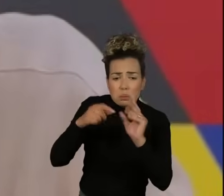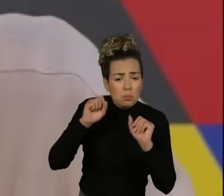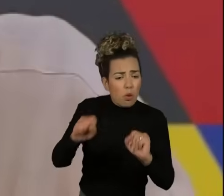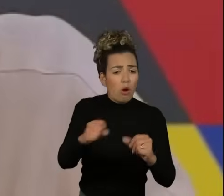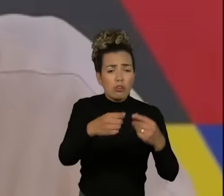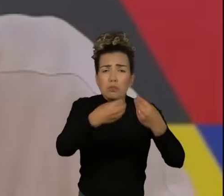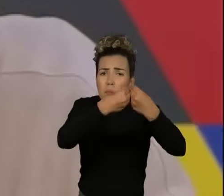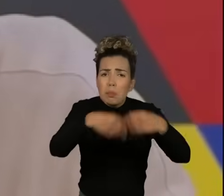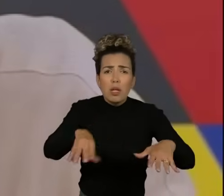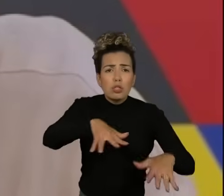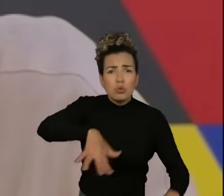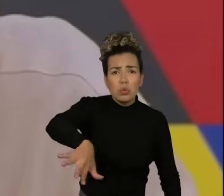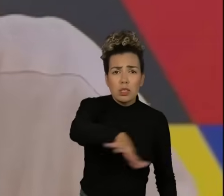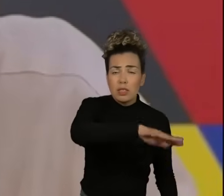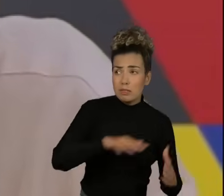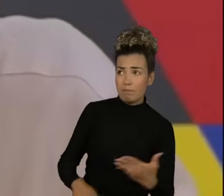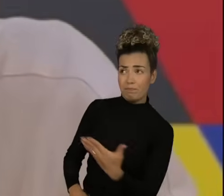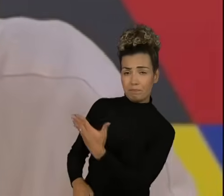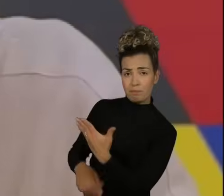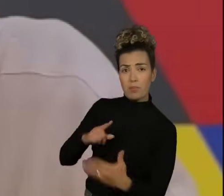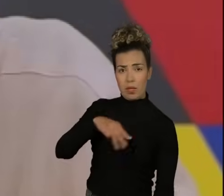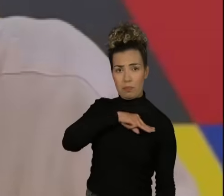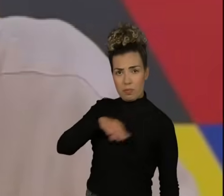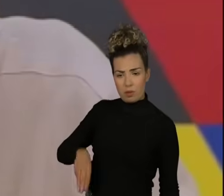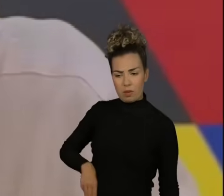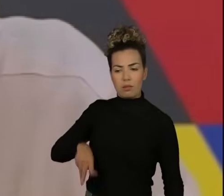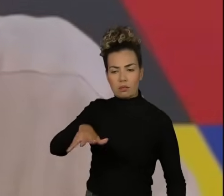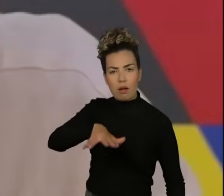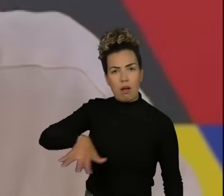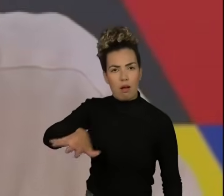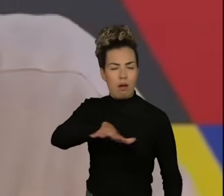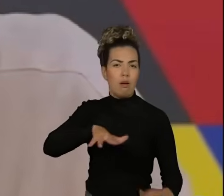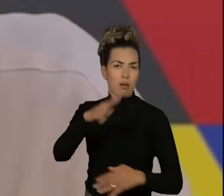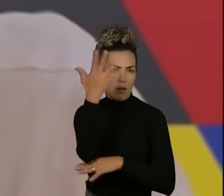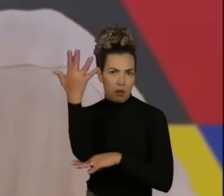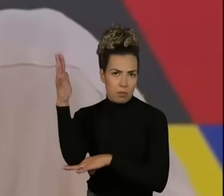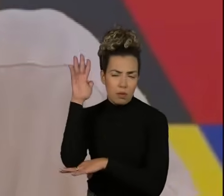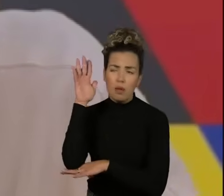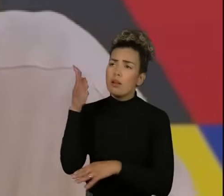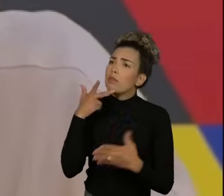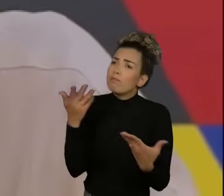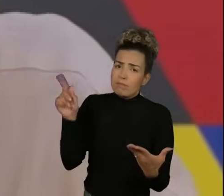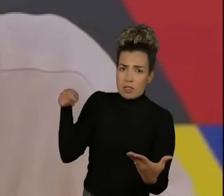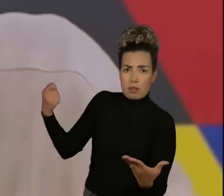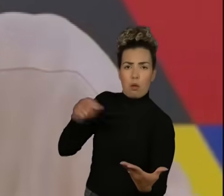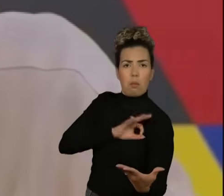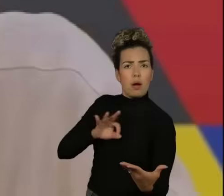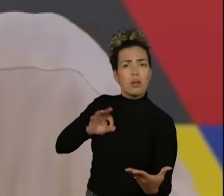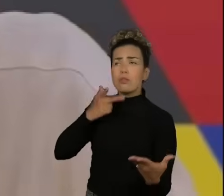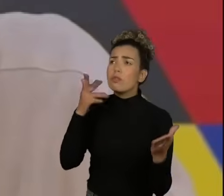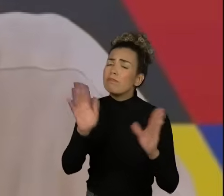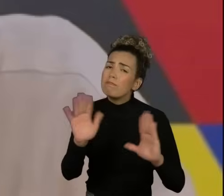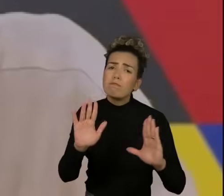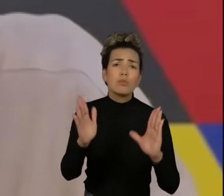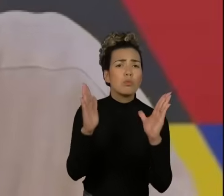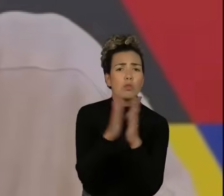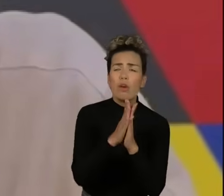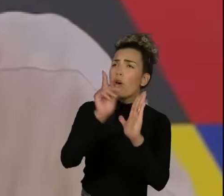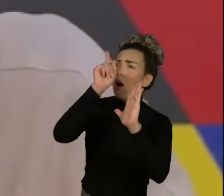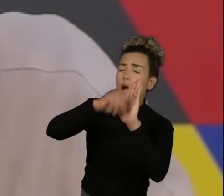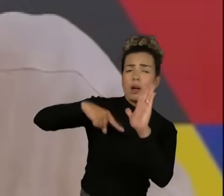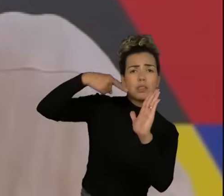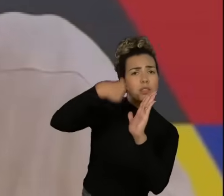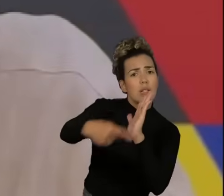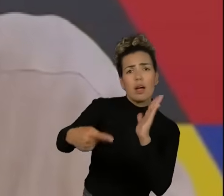afirmou que o governo trabalhou com cientistas e representantes da sociedade civil para viabilizar vetos que garantam